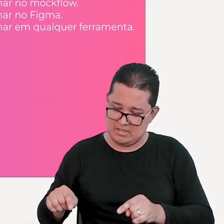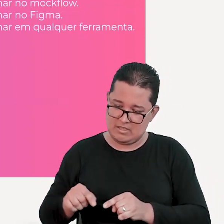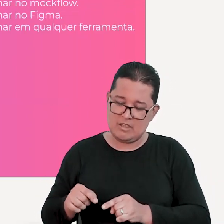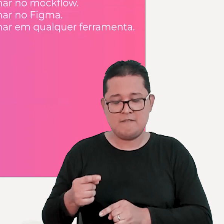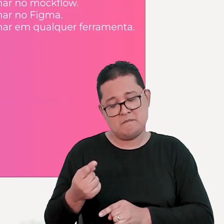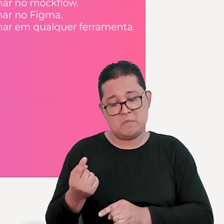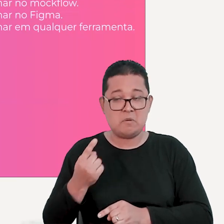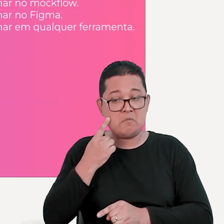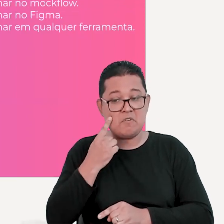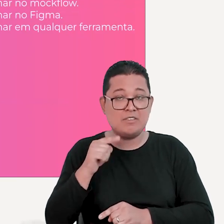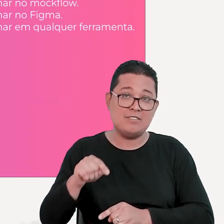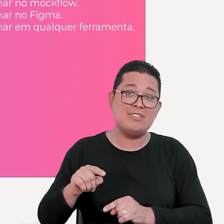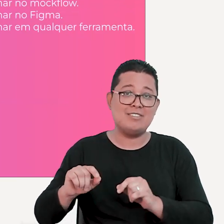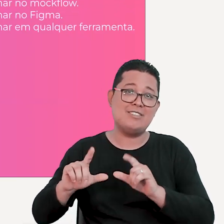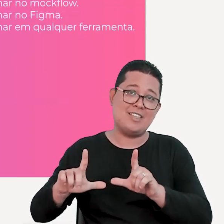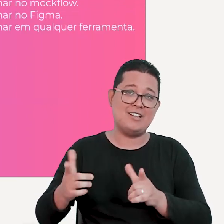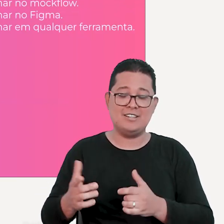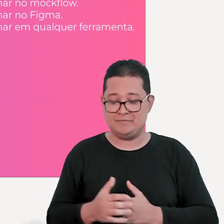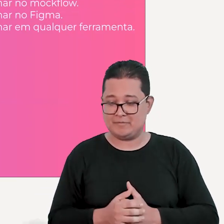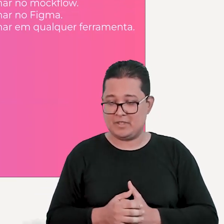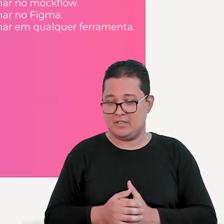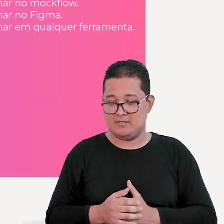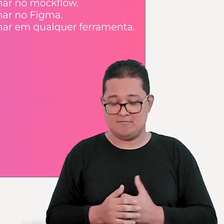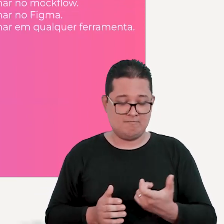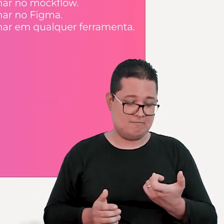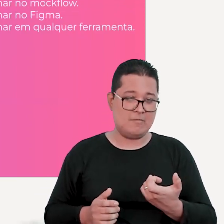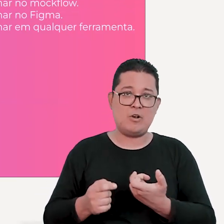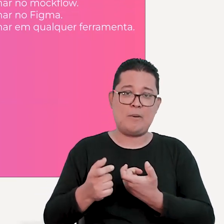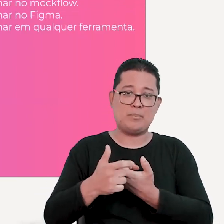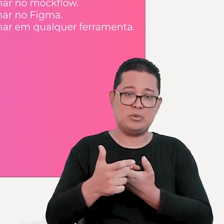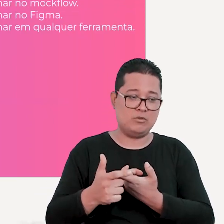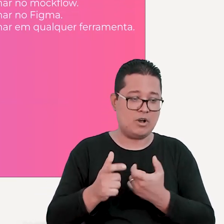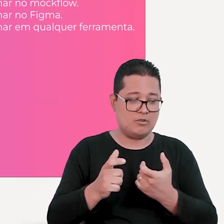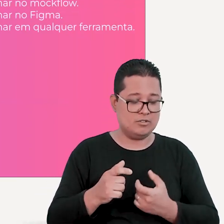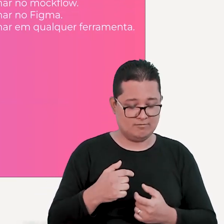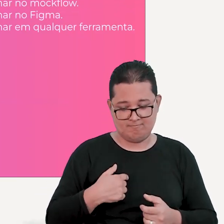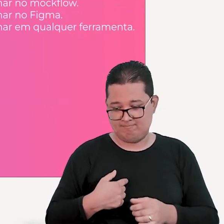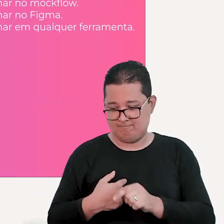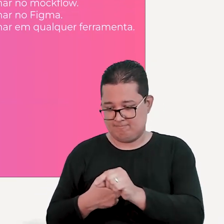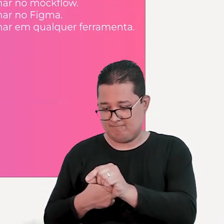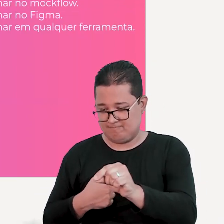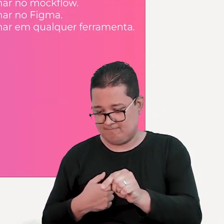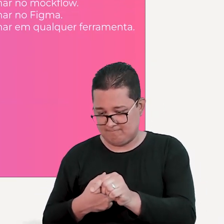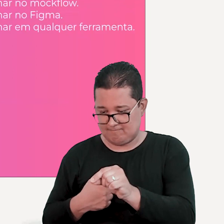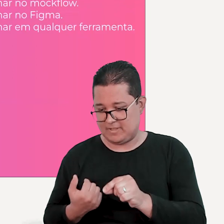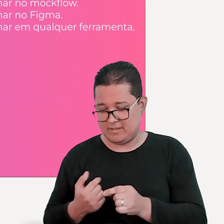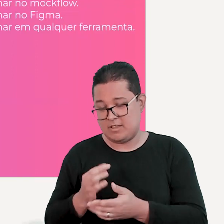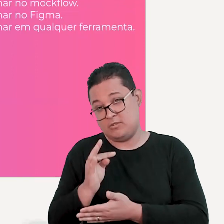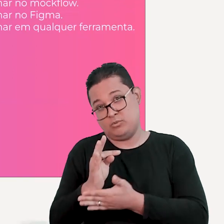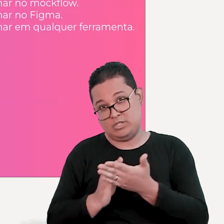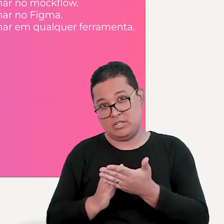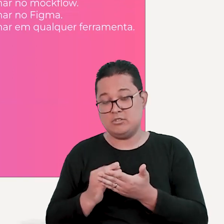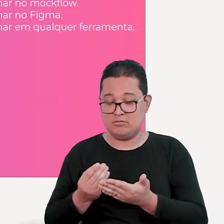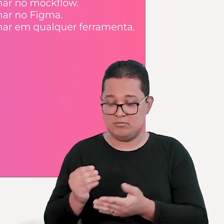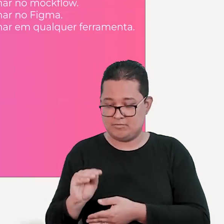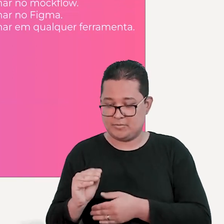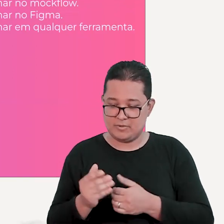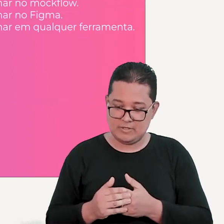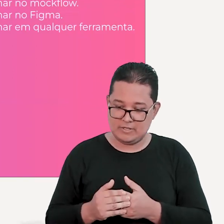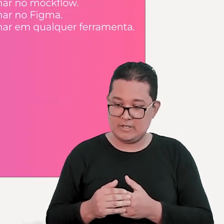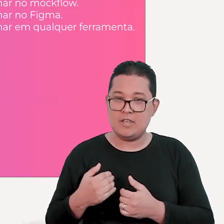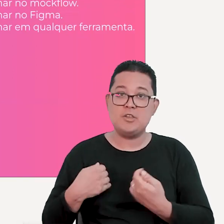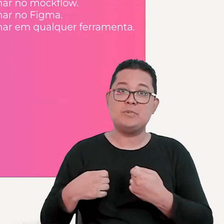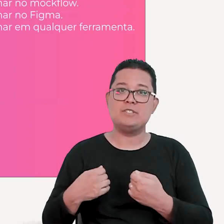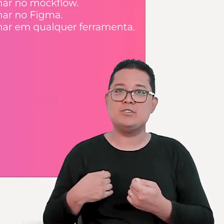outro quadrado aqui, eu penso que o botão deveria vir aqui, porque o texto é assim, assim, assado, eu preciso de um tooltip aqui, enfim,